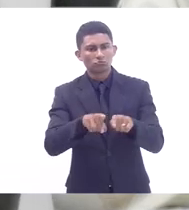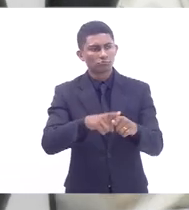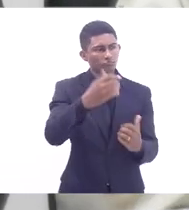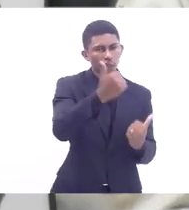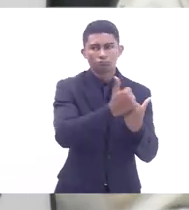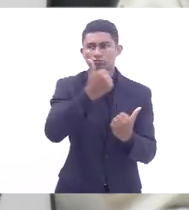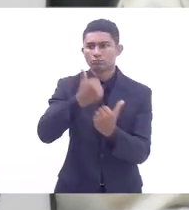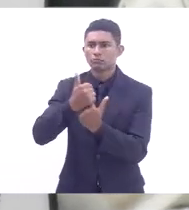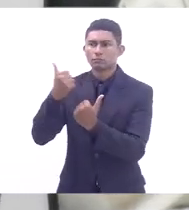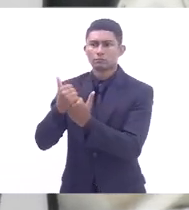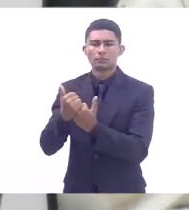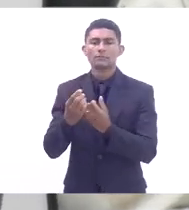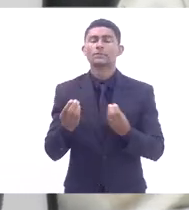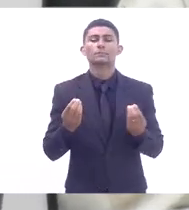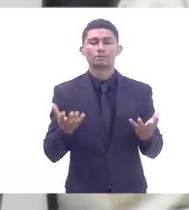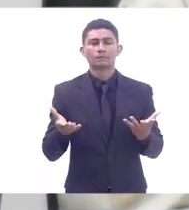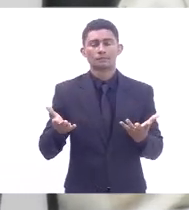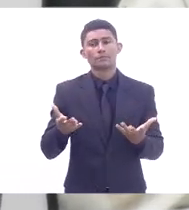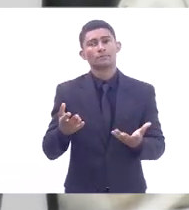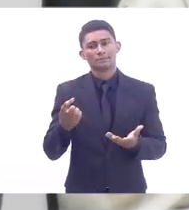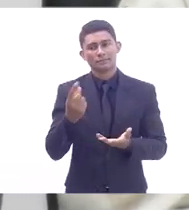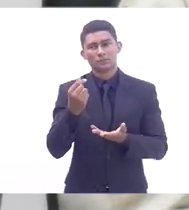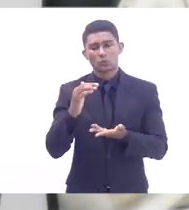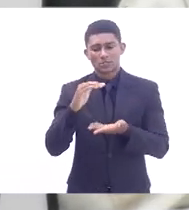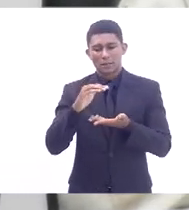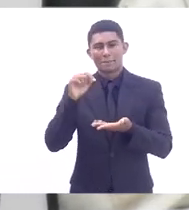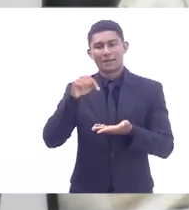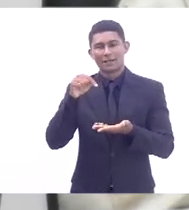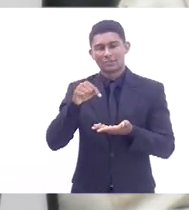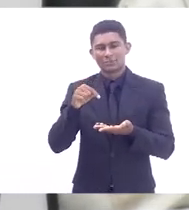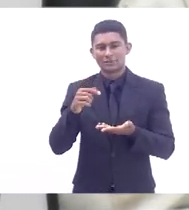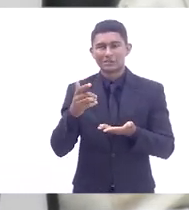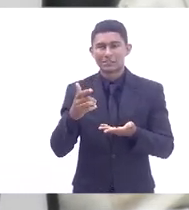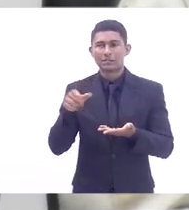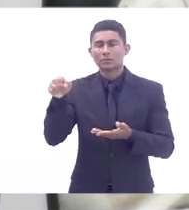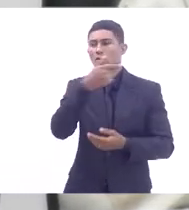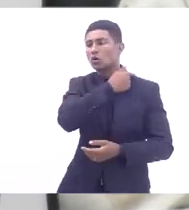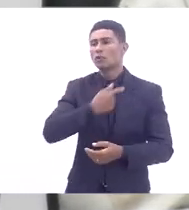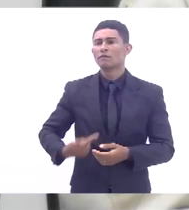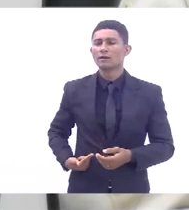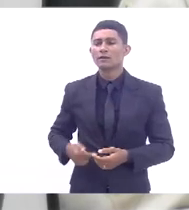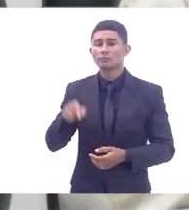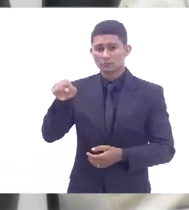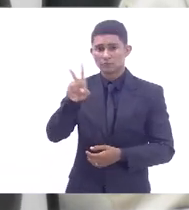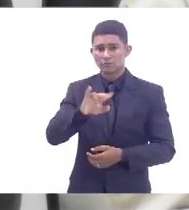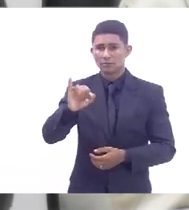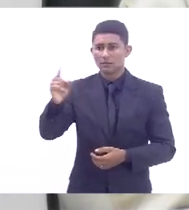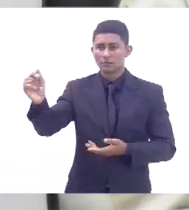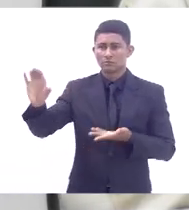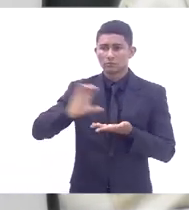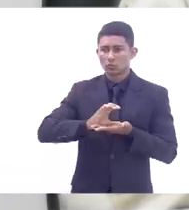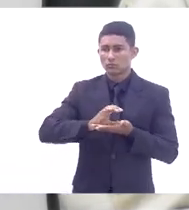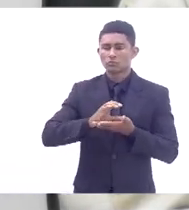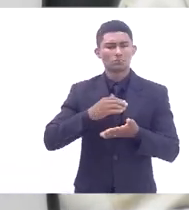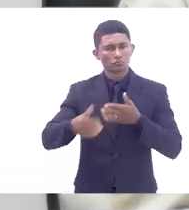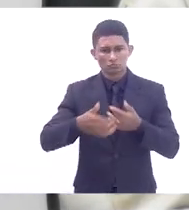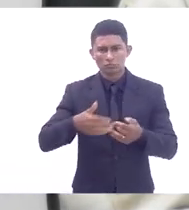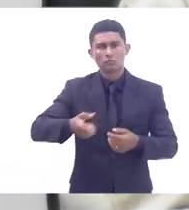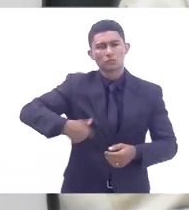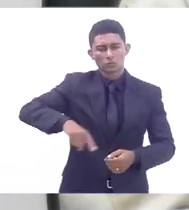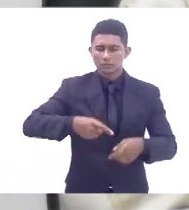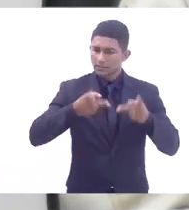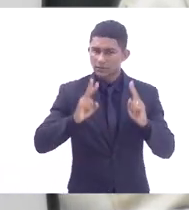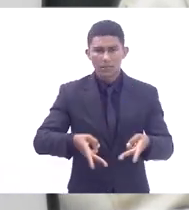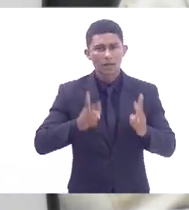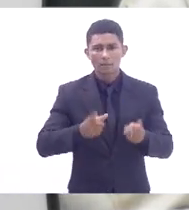infusão de a gente trabalhar com o é contingencial não importa quanto o governo vai conseguir chegar a gente trabalha com orçamento total